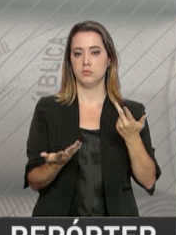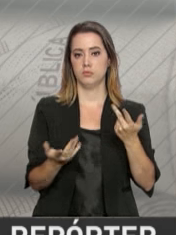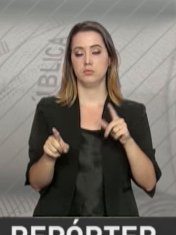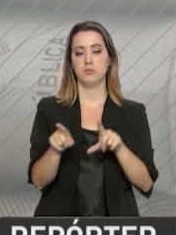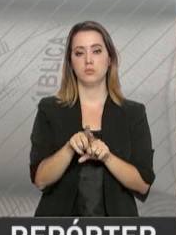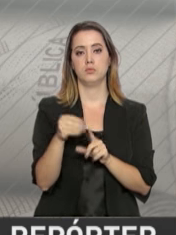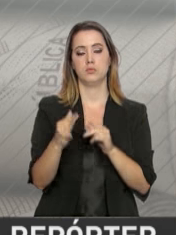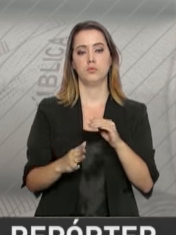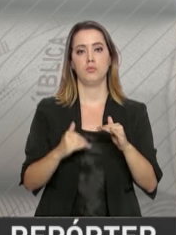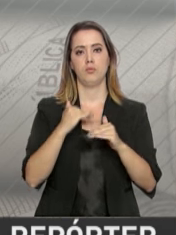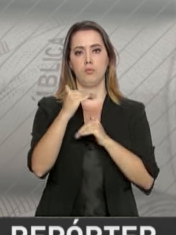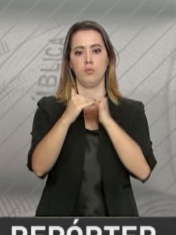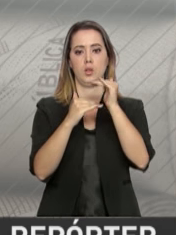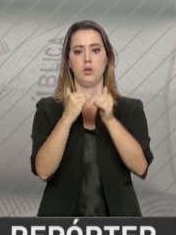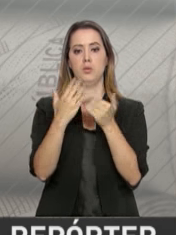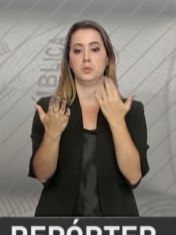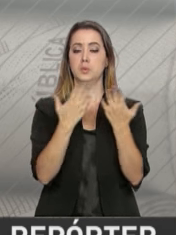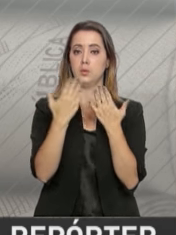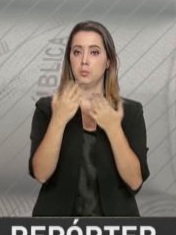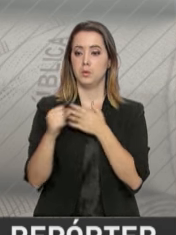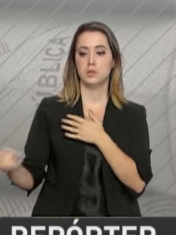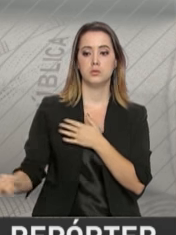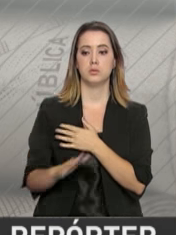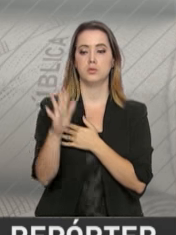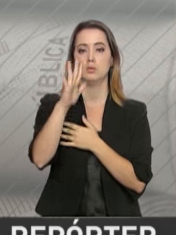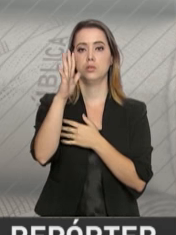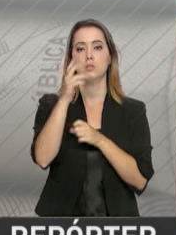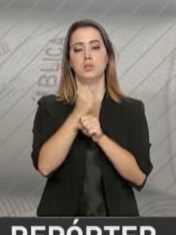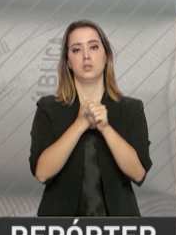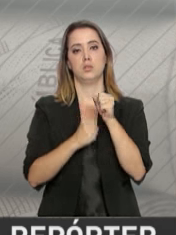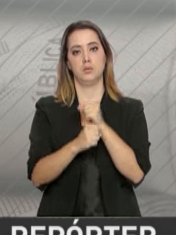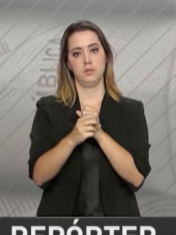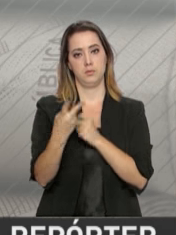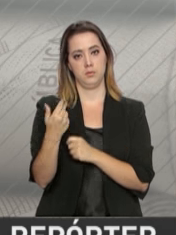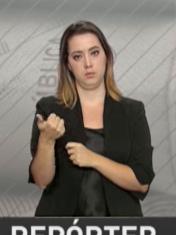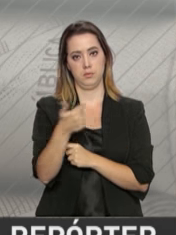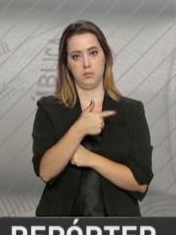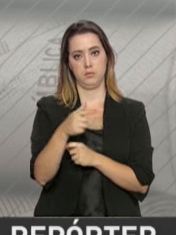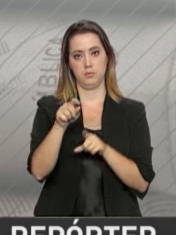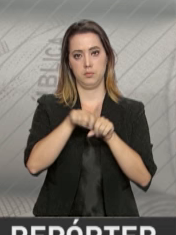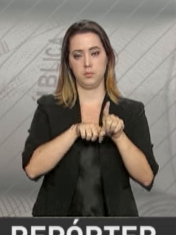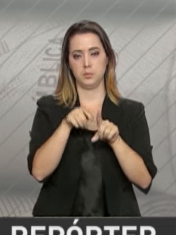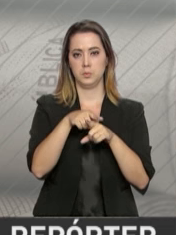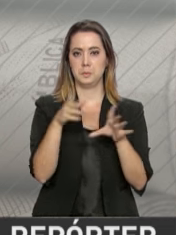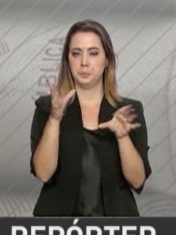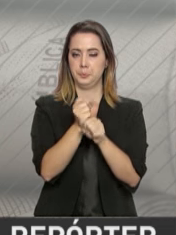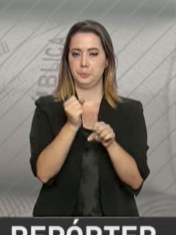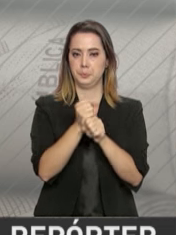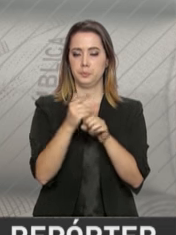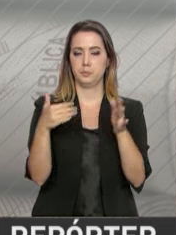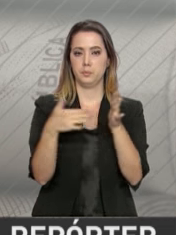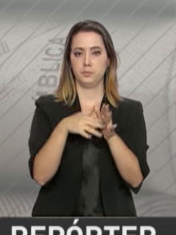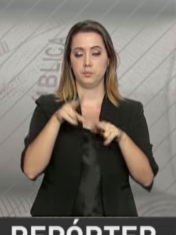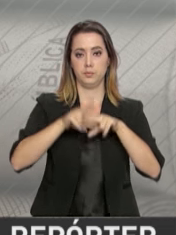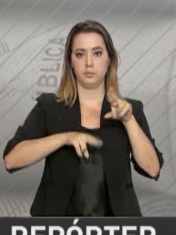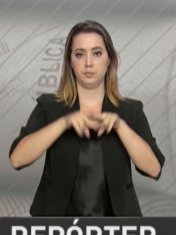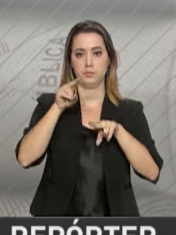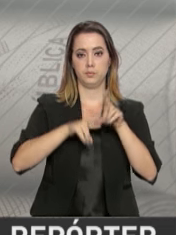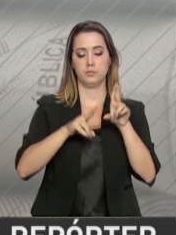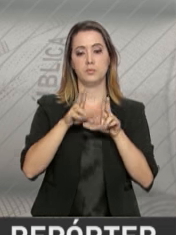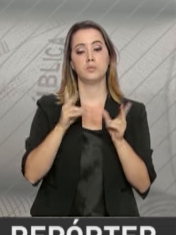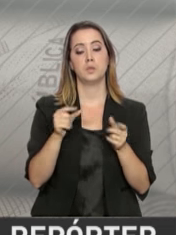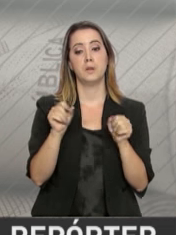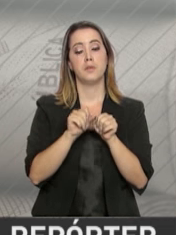judiciário. O aumento não poderá ser maior que a inflação acumulada em 12 meses. O cálculo é feito até junho, quando é elaborada a